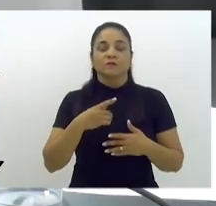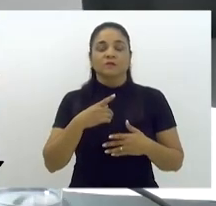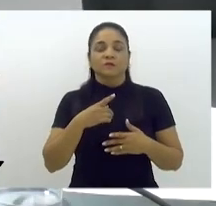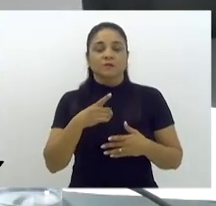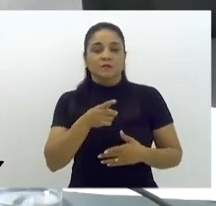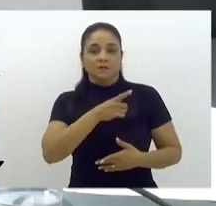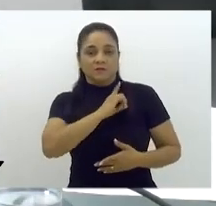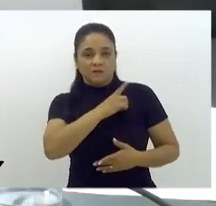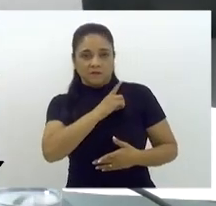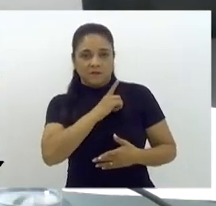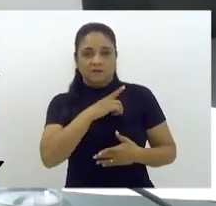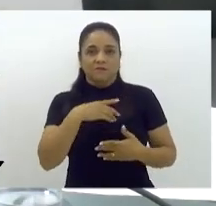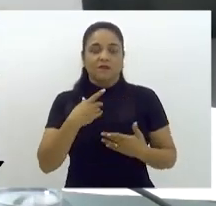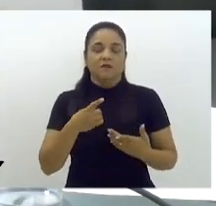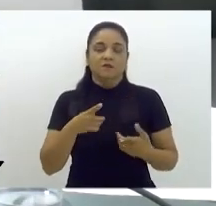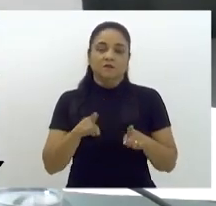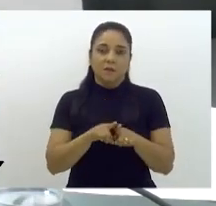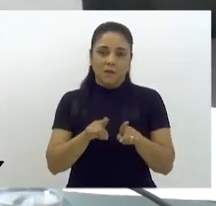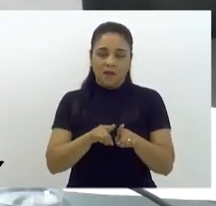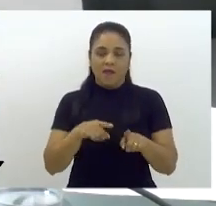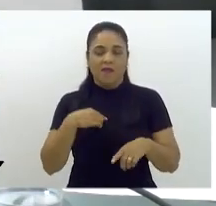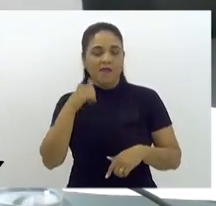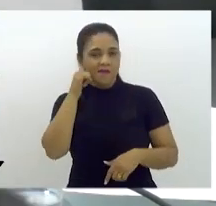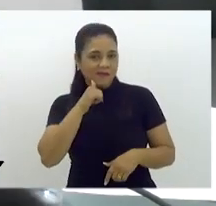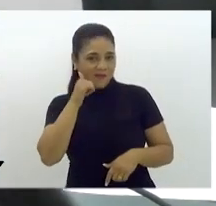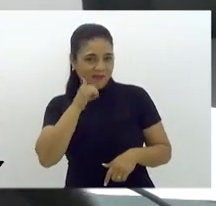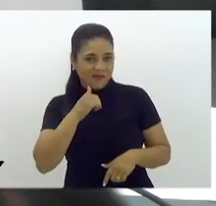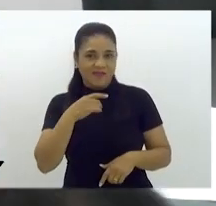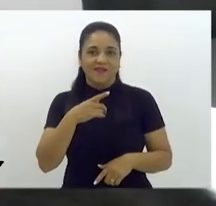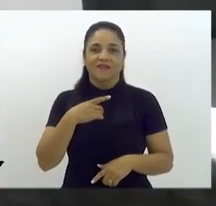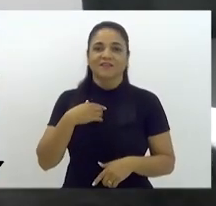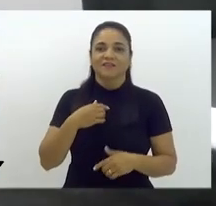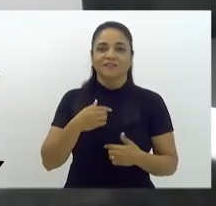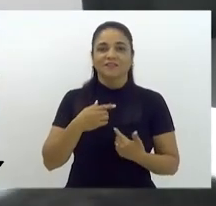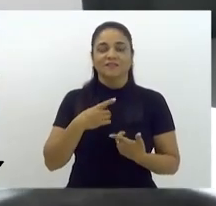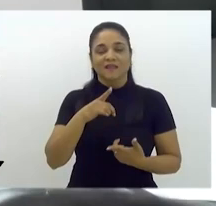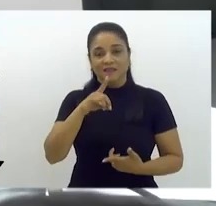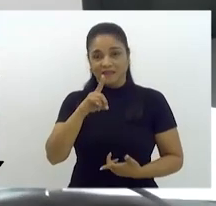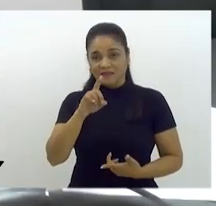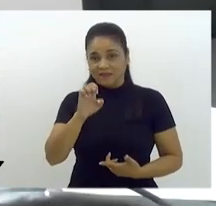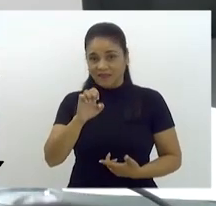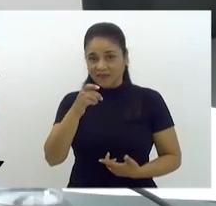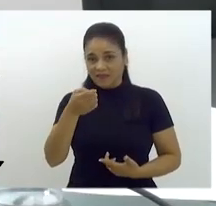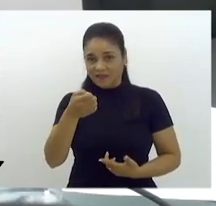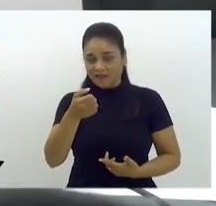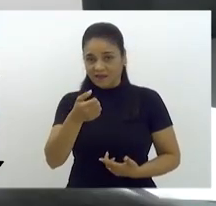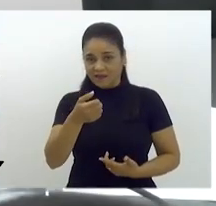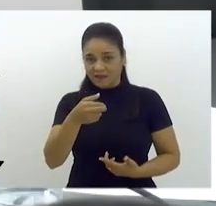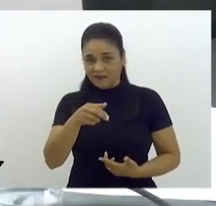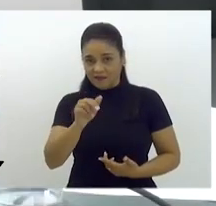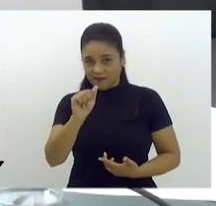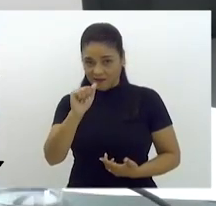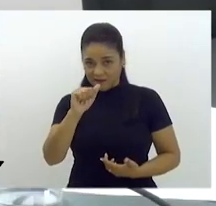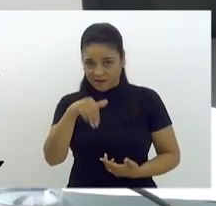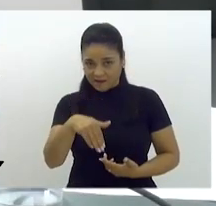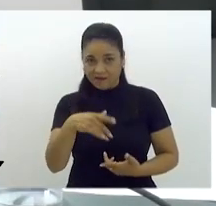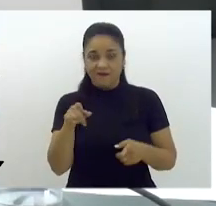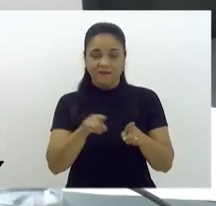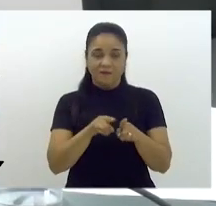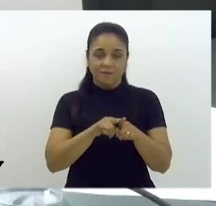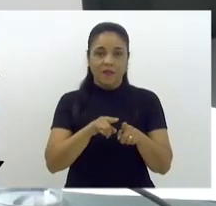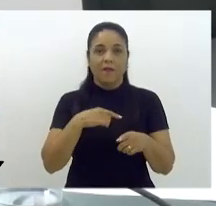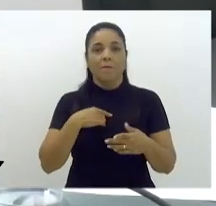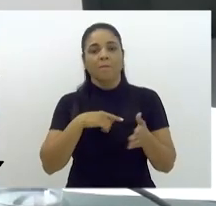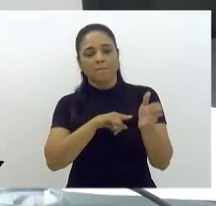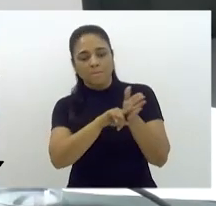delegada Bárbara lomba que está a caminho delegada titular da Dean e também dos Senhores perdidos